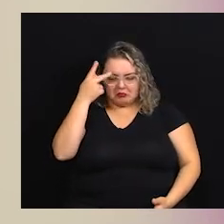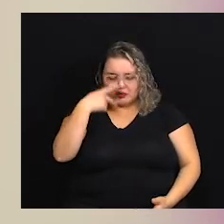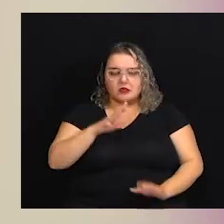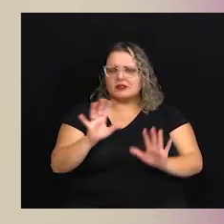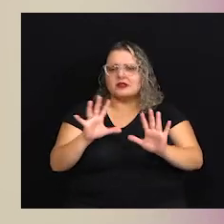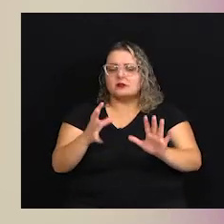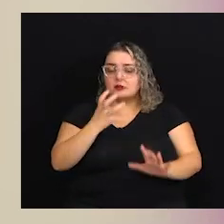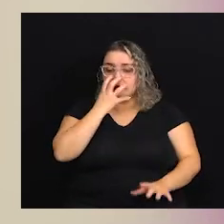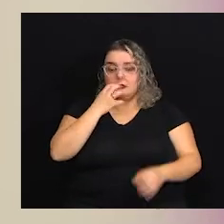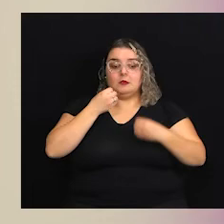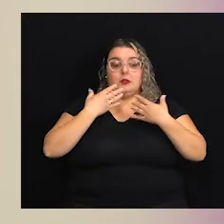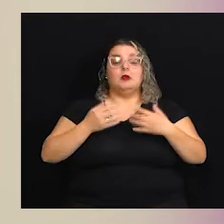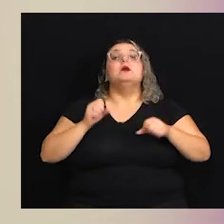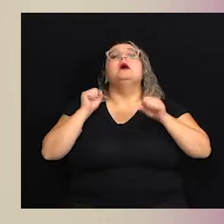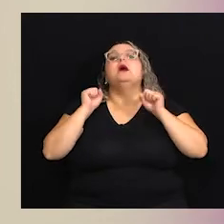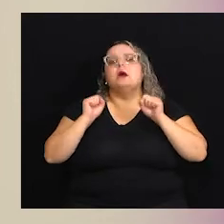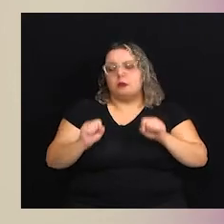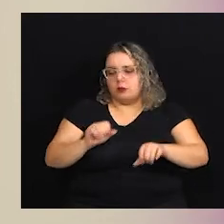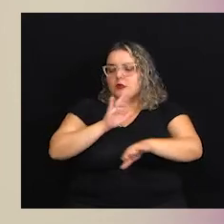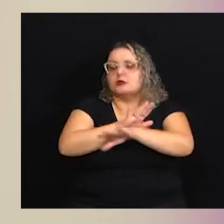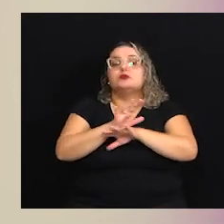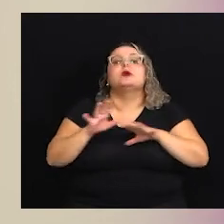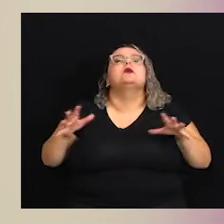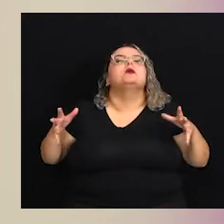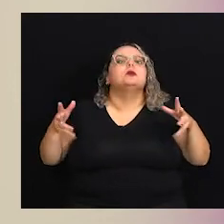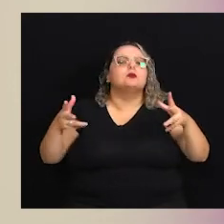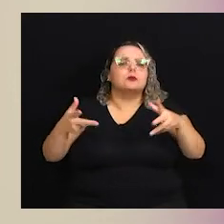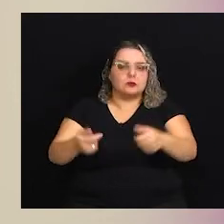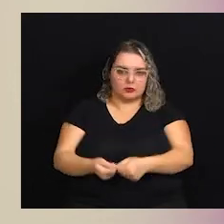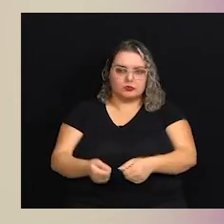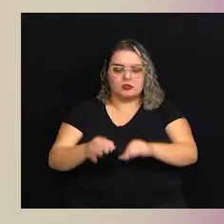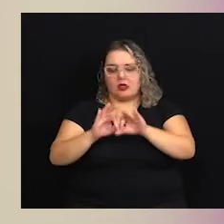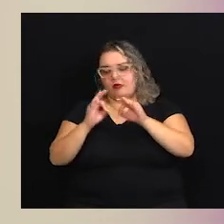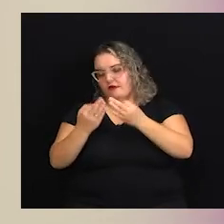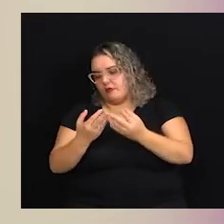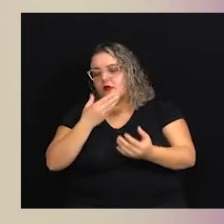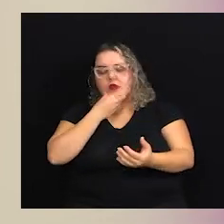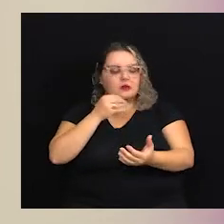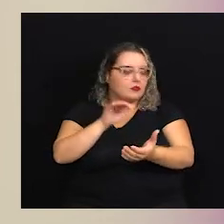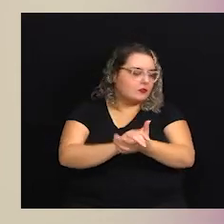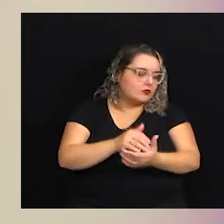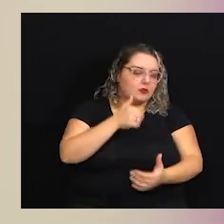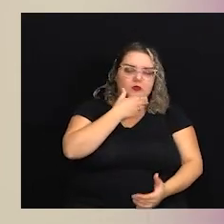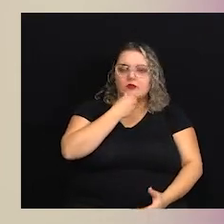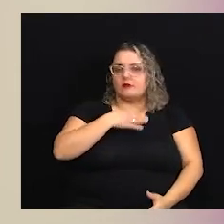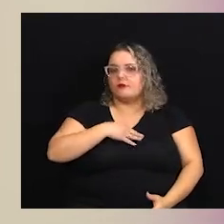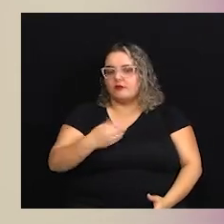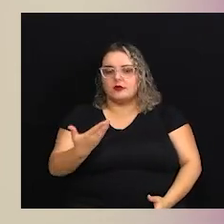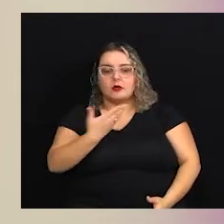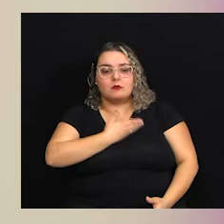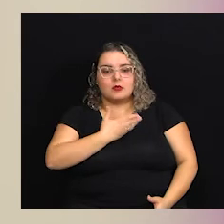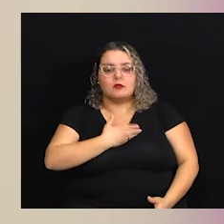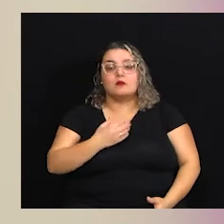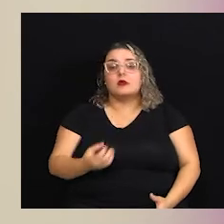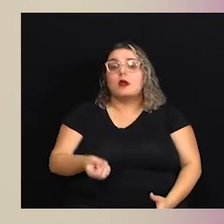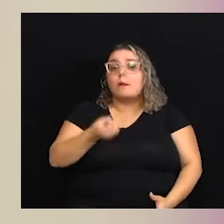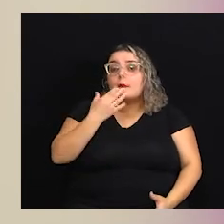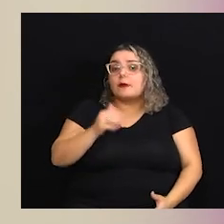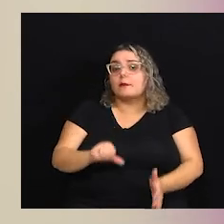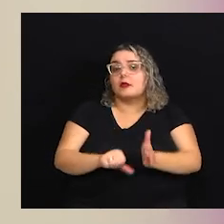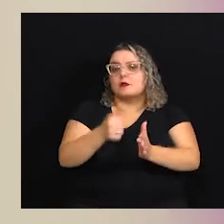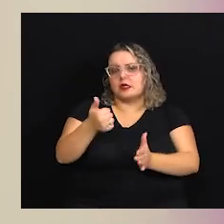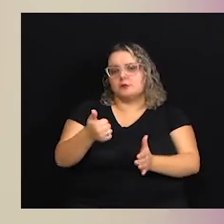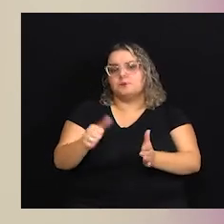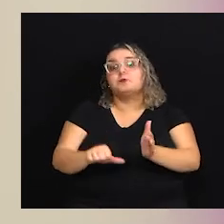fica super bem, aí você fala, puxa, agora eu posso ajudar a todos. Ajudar a família, o marido, os filhos, as amigas. Fica